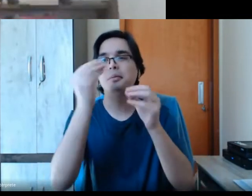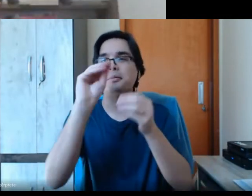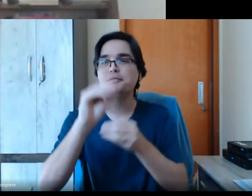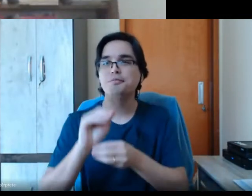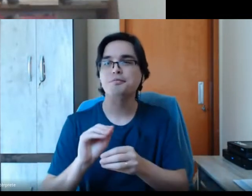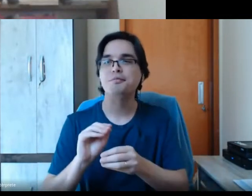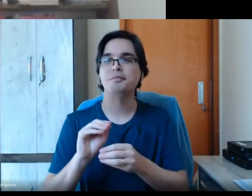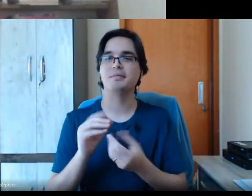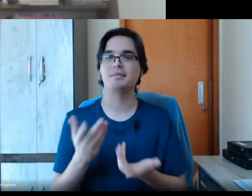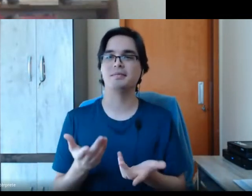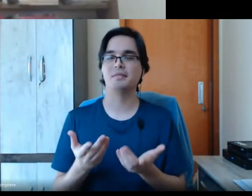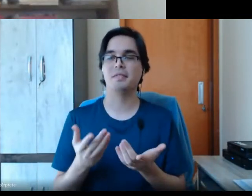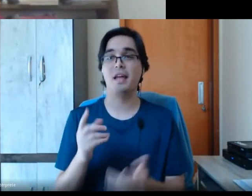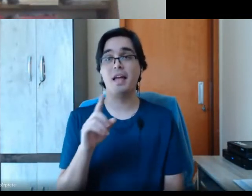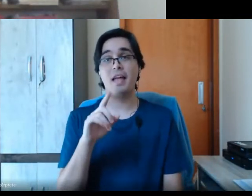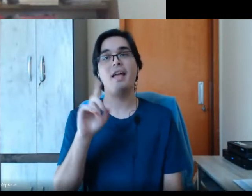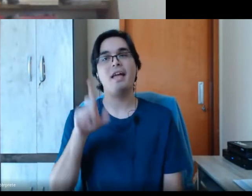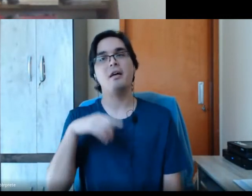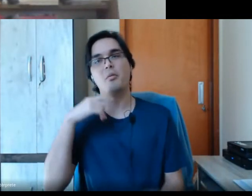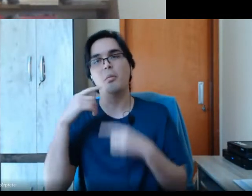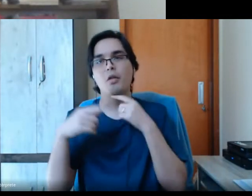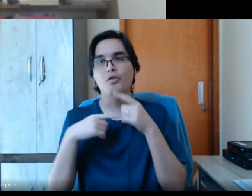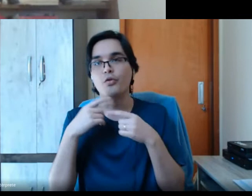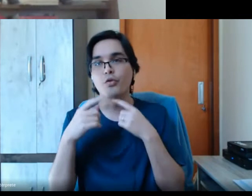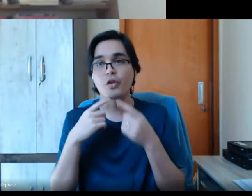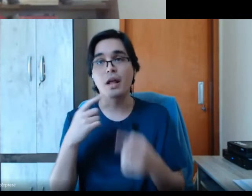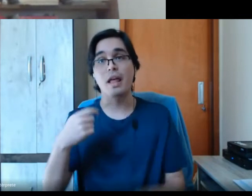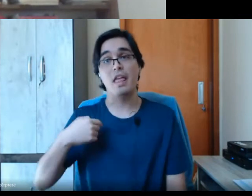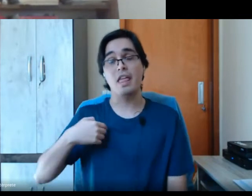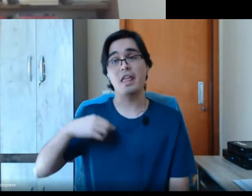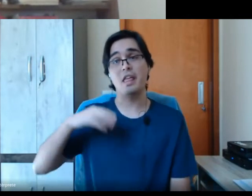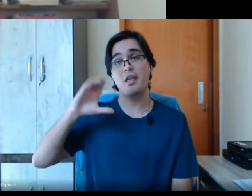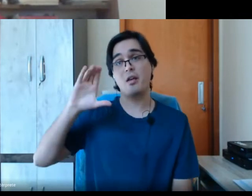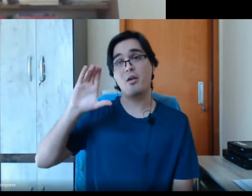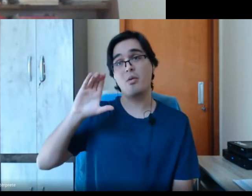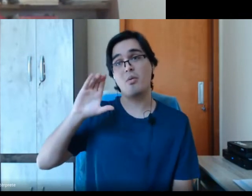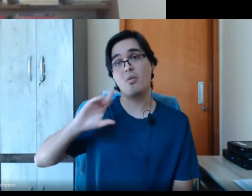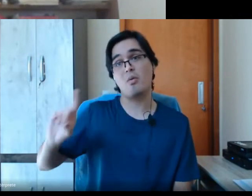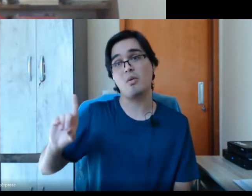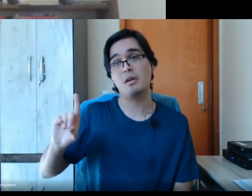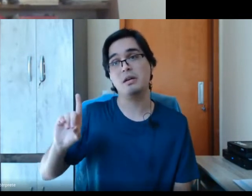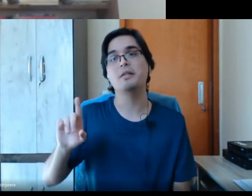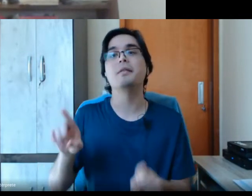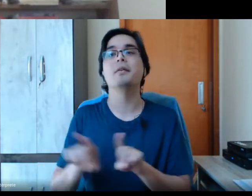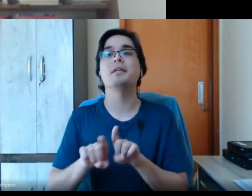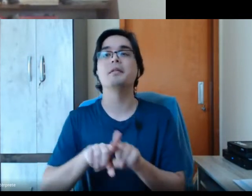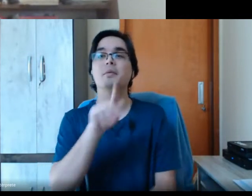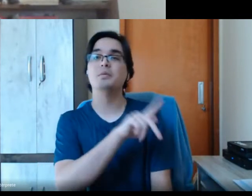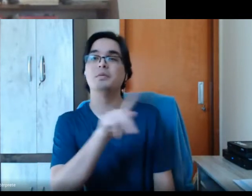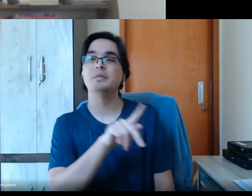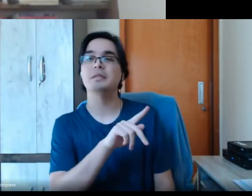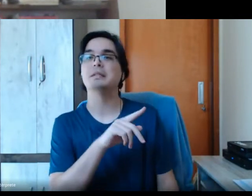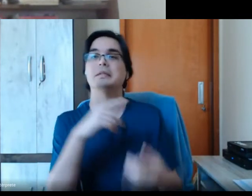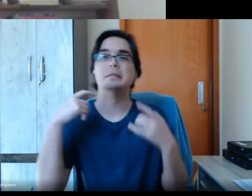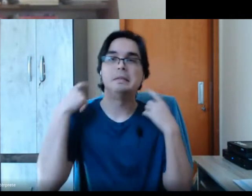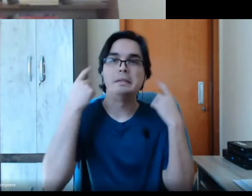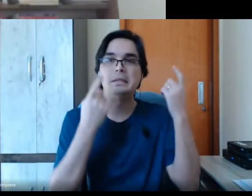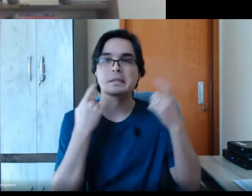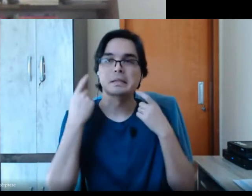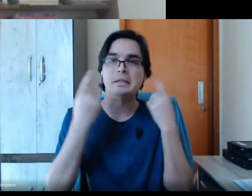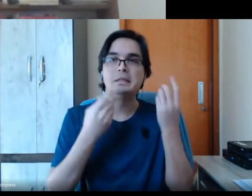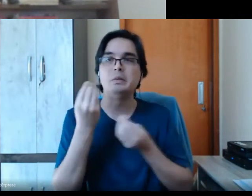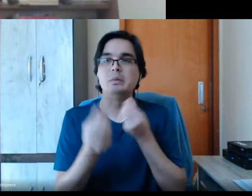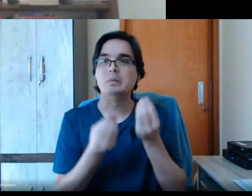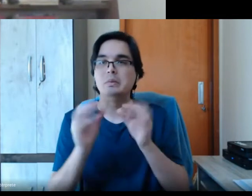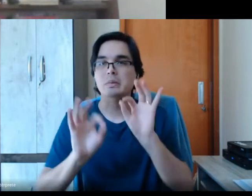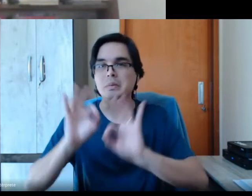Como não há disponibilização ainda dessas bases digitais que a gente tem acesso livre, a interpretação nossa é que a complementar